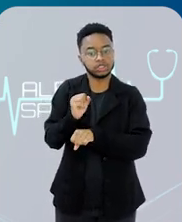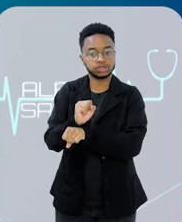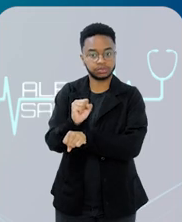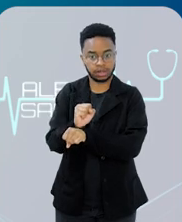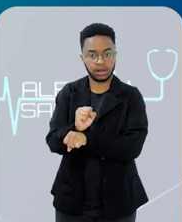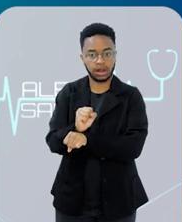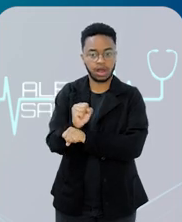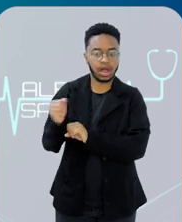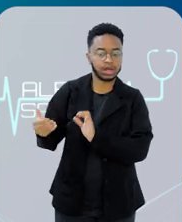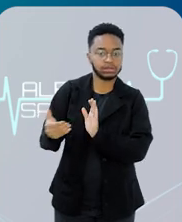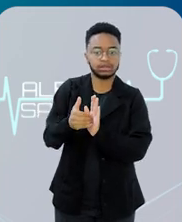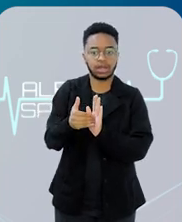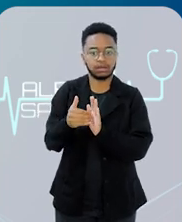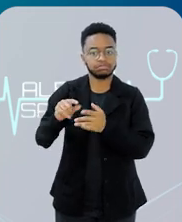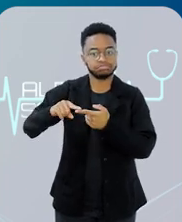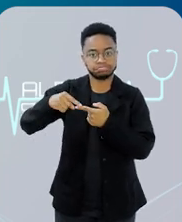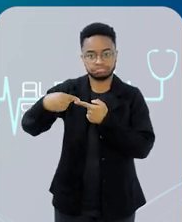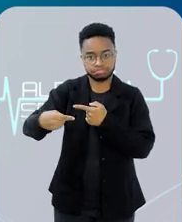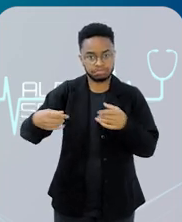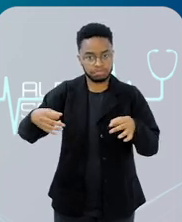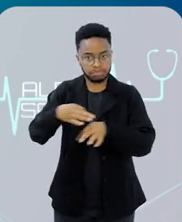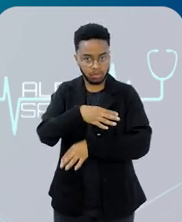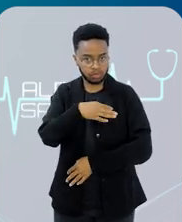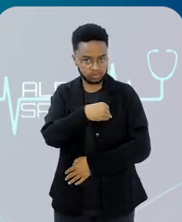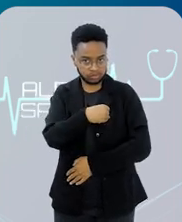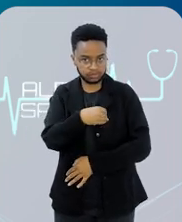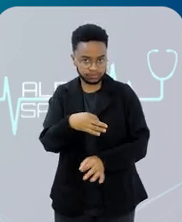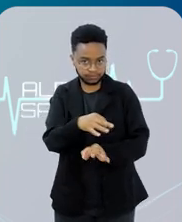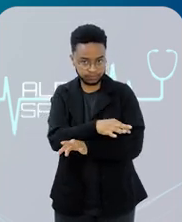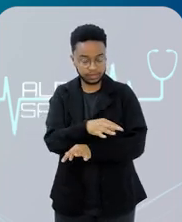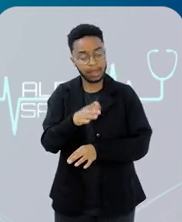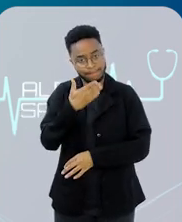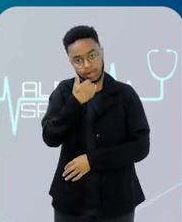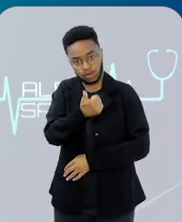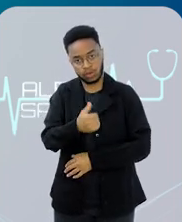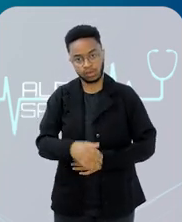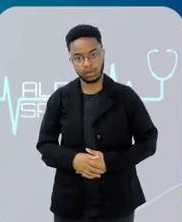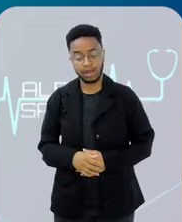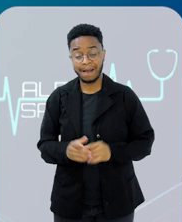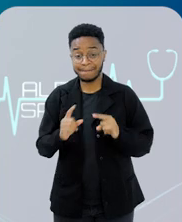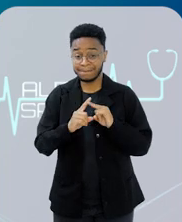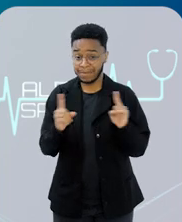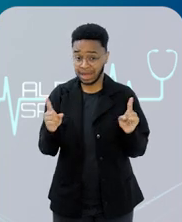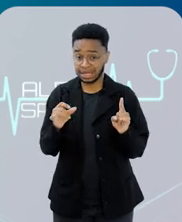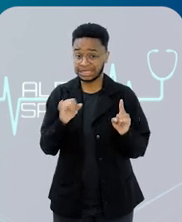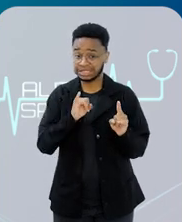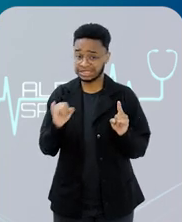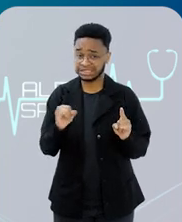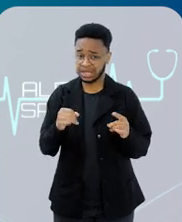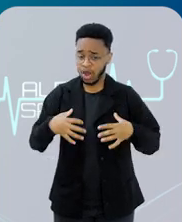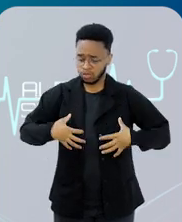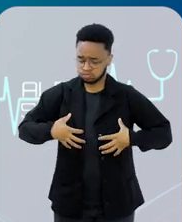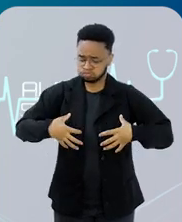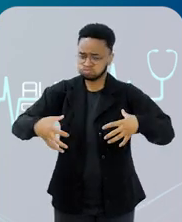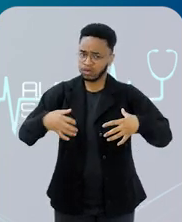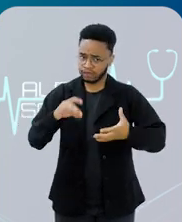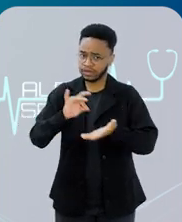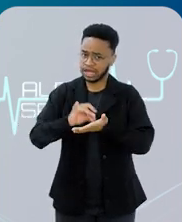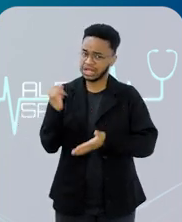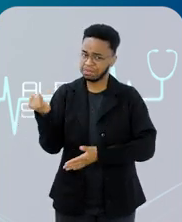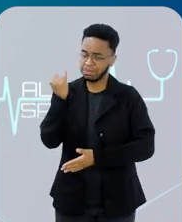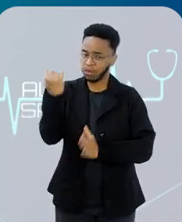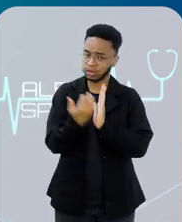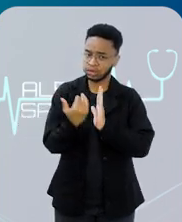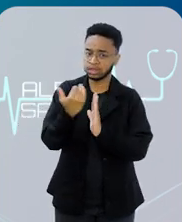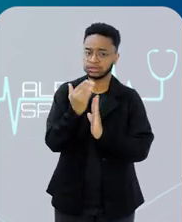a gigantomastia até postergar até a amamentação, seria o ideal. Mas, se a gigantomastia é tão importante assim